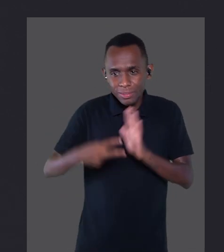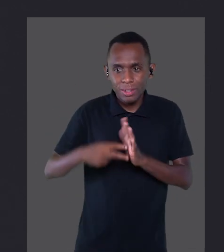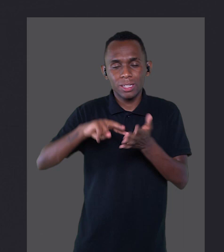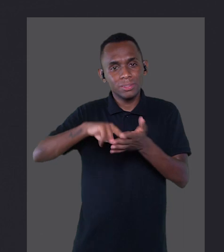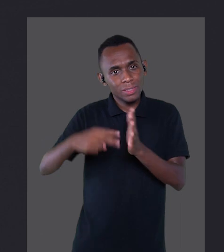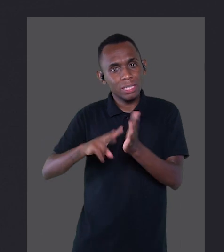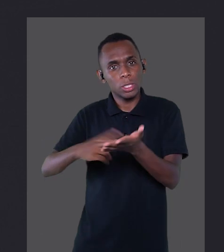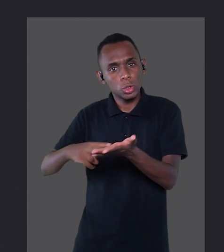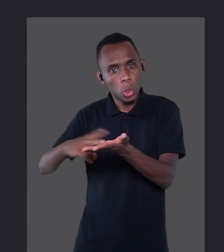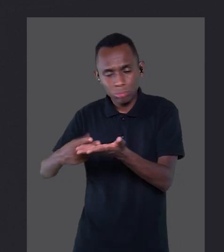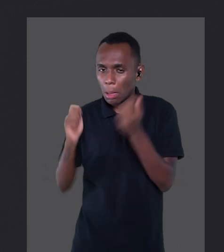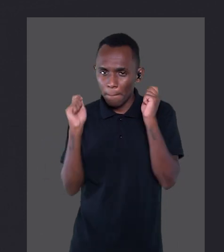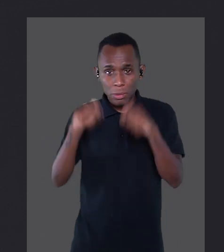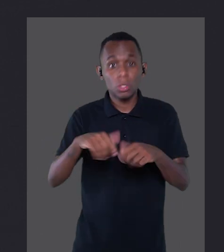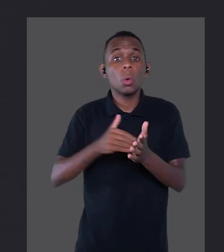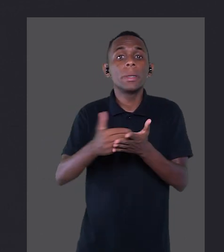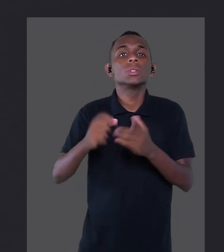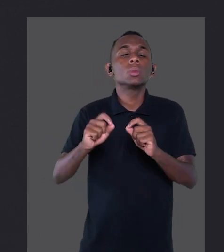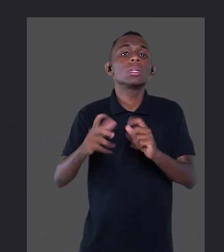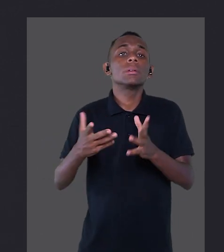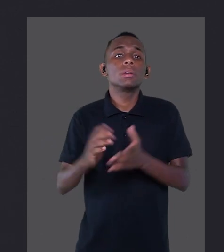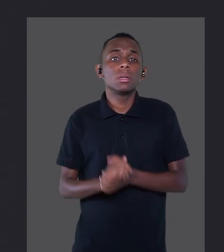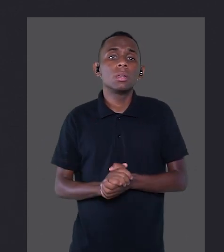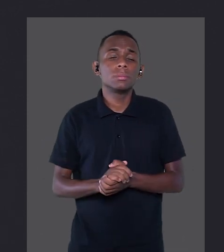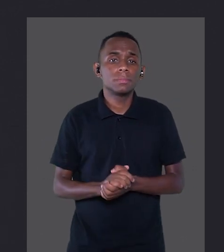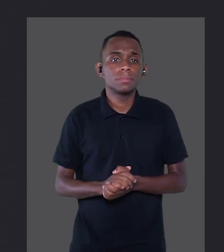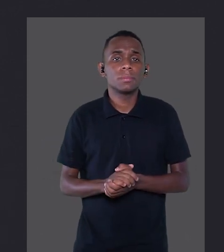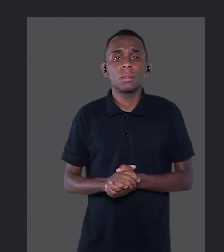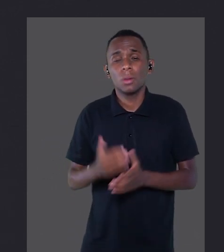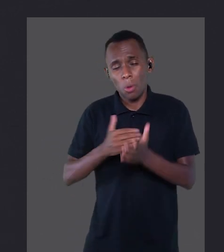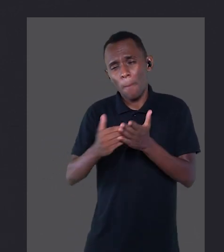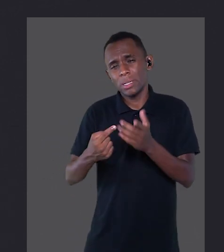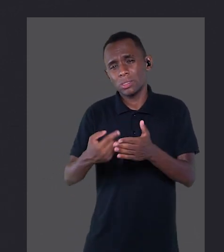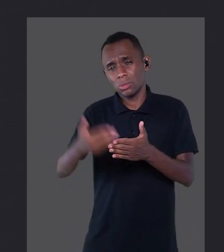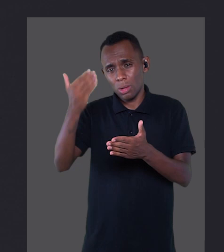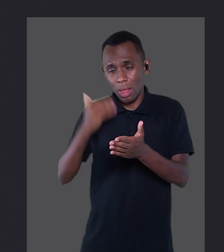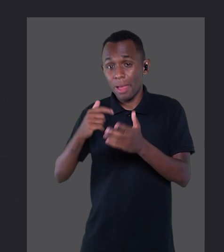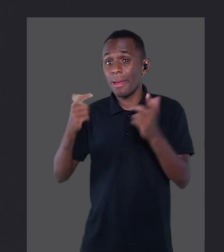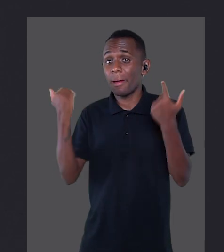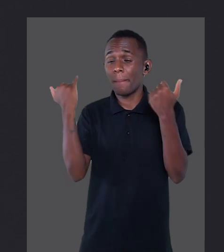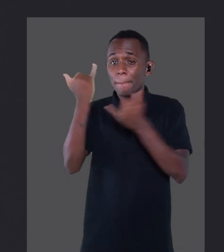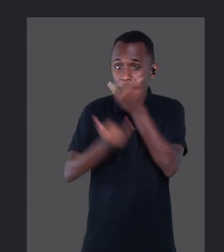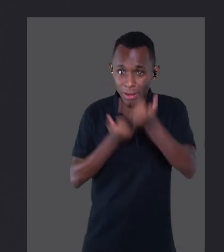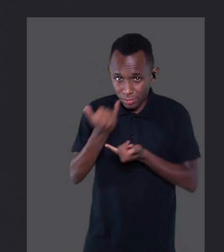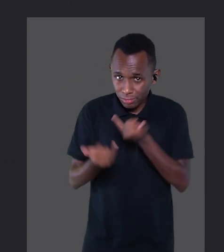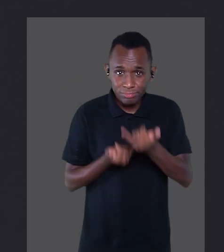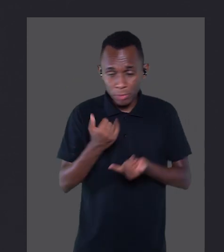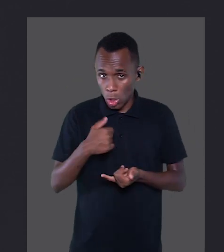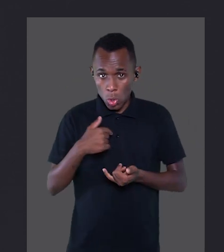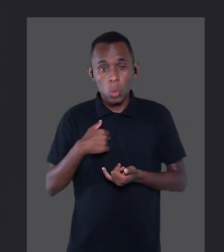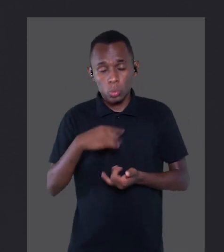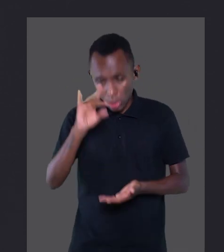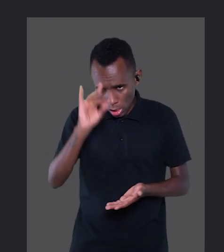né? E aí começou essa história, que era um pouco uma brincadeira no início. Eu